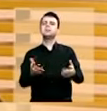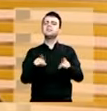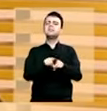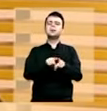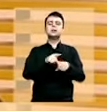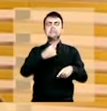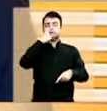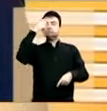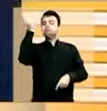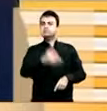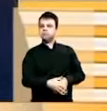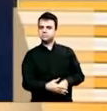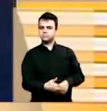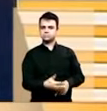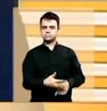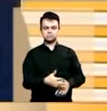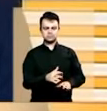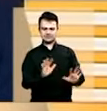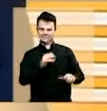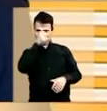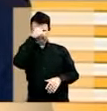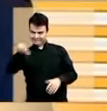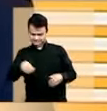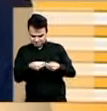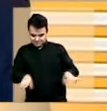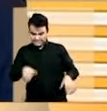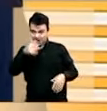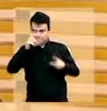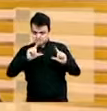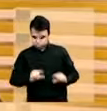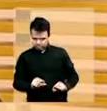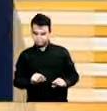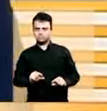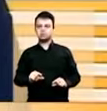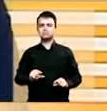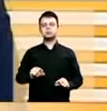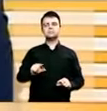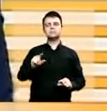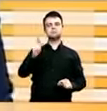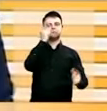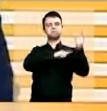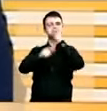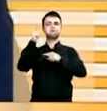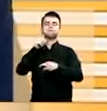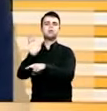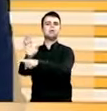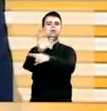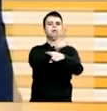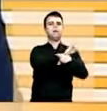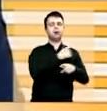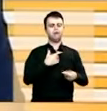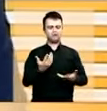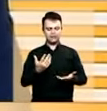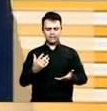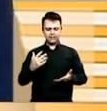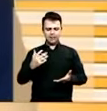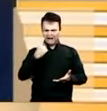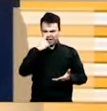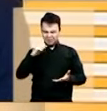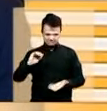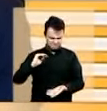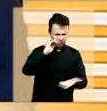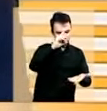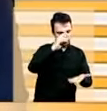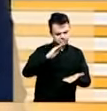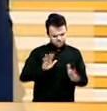está gerando outras economias ou deixando ter outro desperdício. Para que transportar esse lixo se eu posso processá-lo? E por que